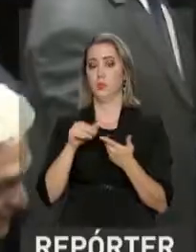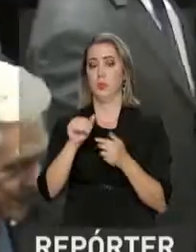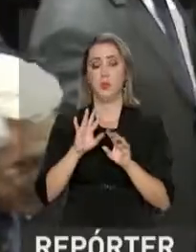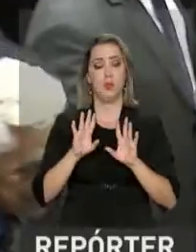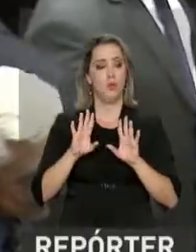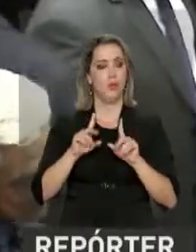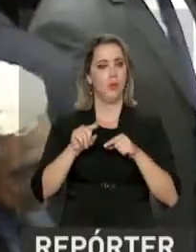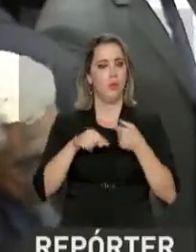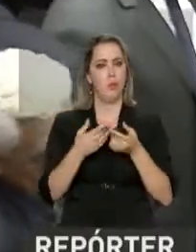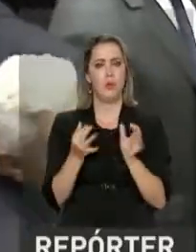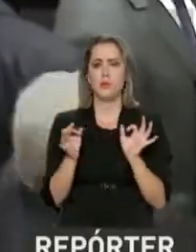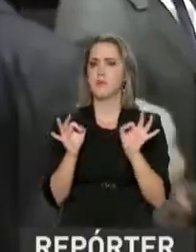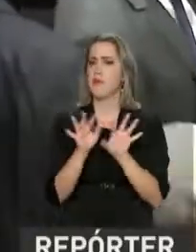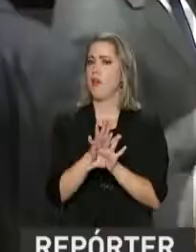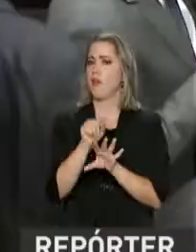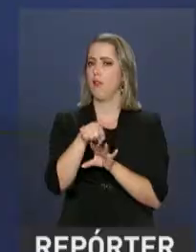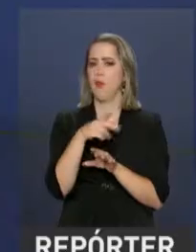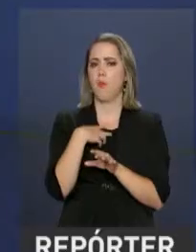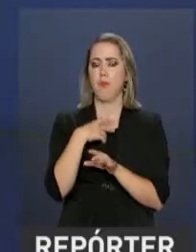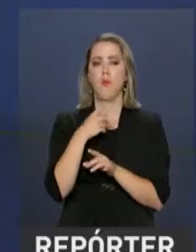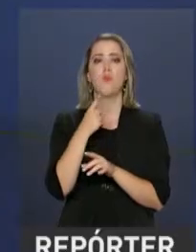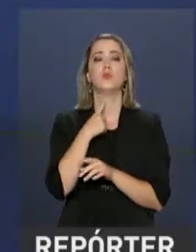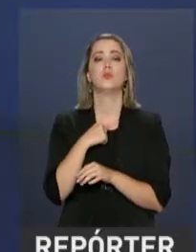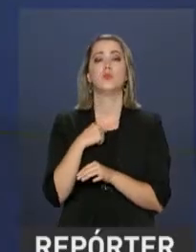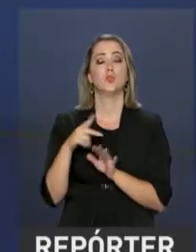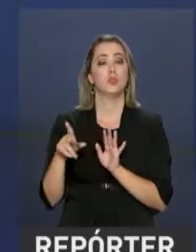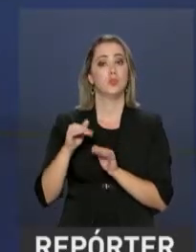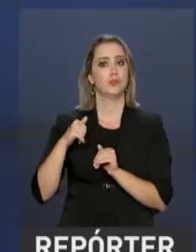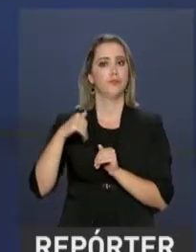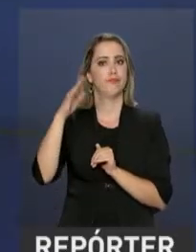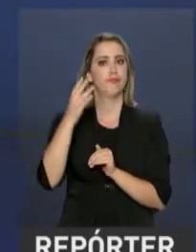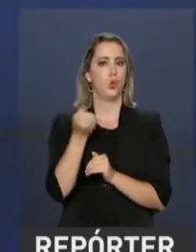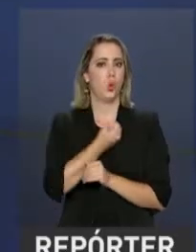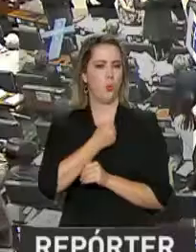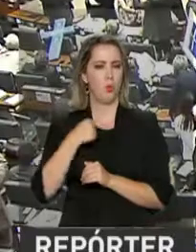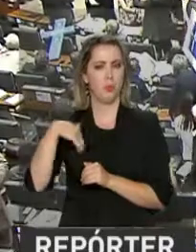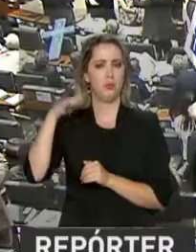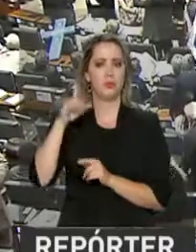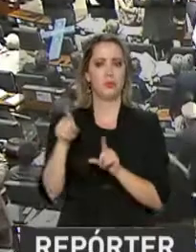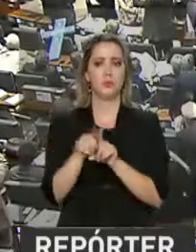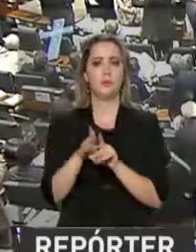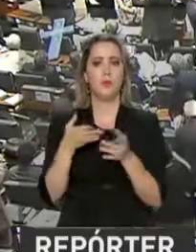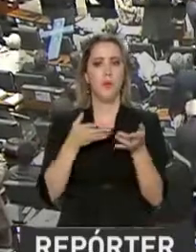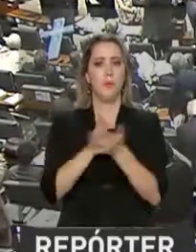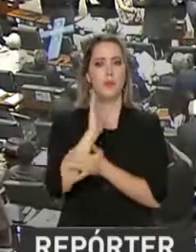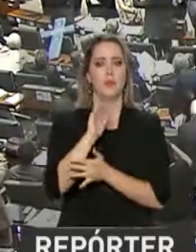prevaleceu a vontade da maioria o texto base do projeto foi aprovado